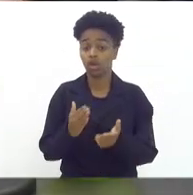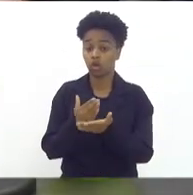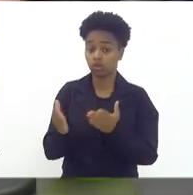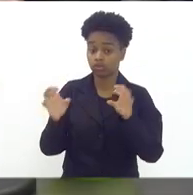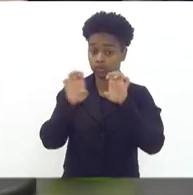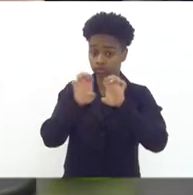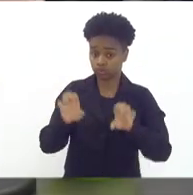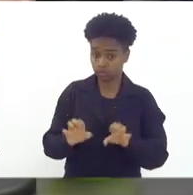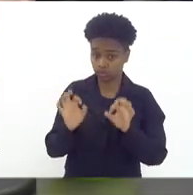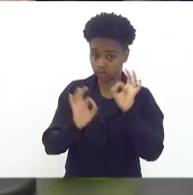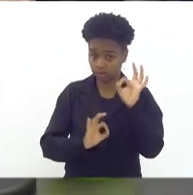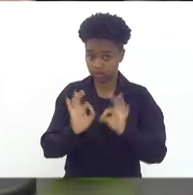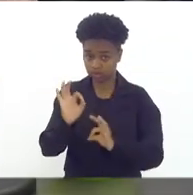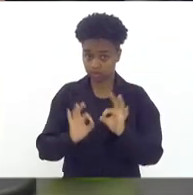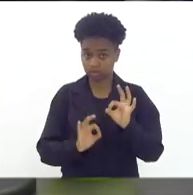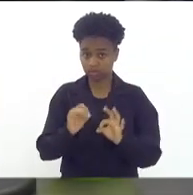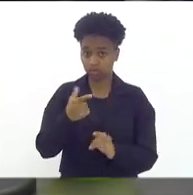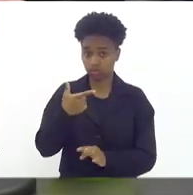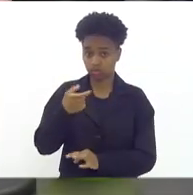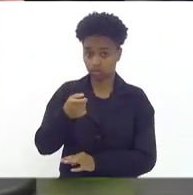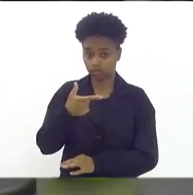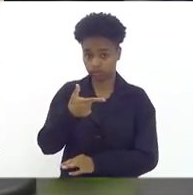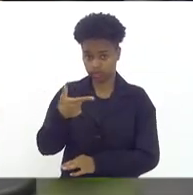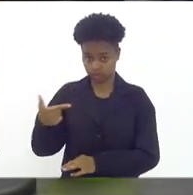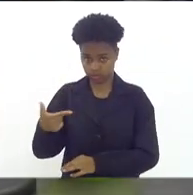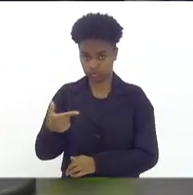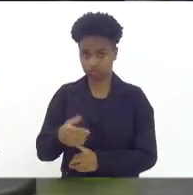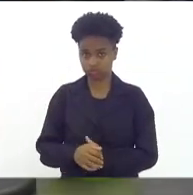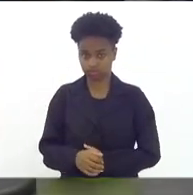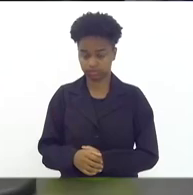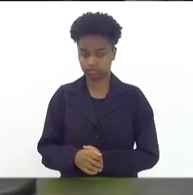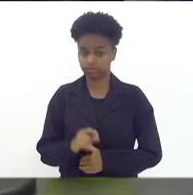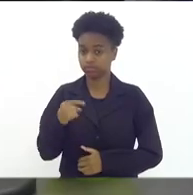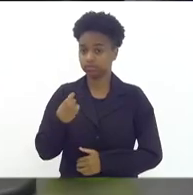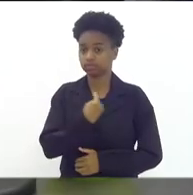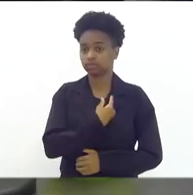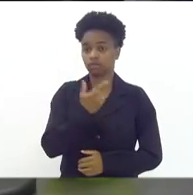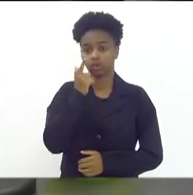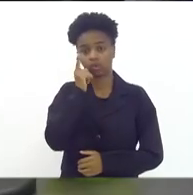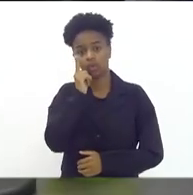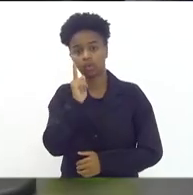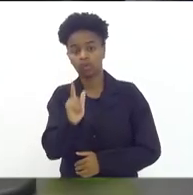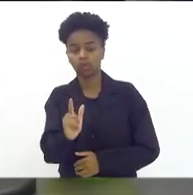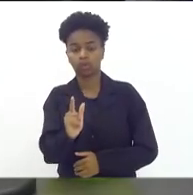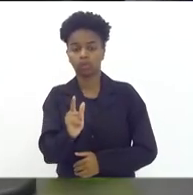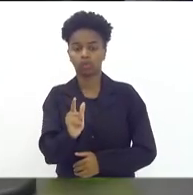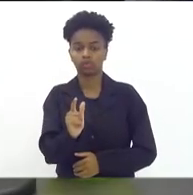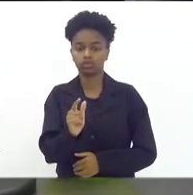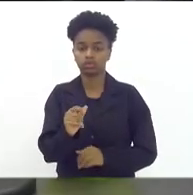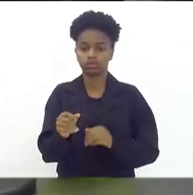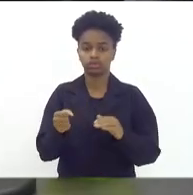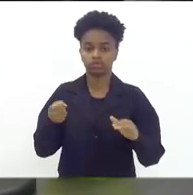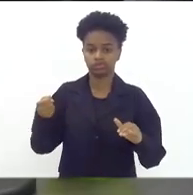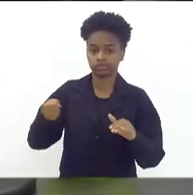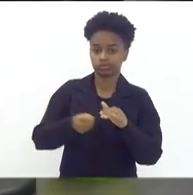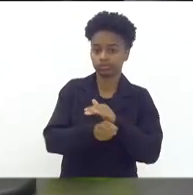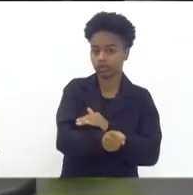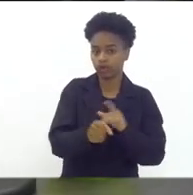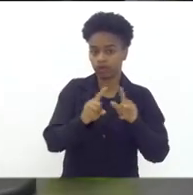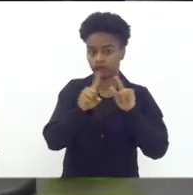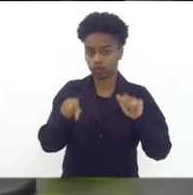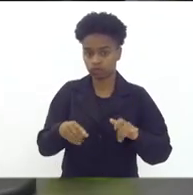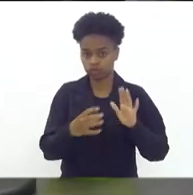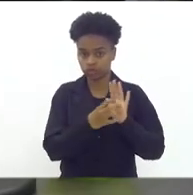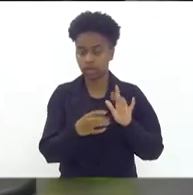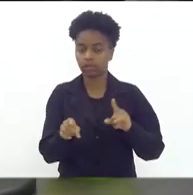estruturação Deputado em 2022 né a gente conseguiu trazer servidores cedidos então o